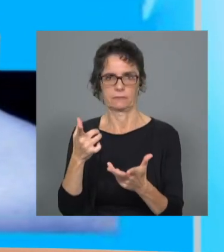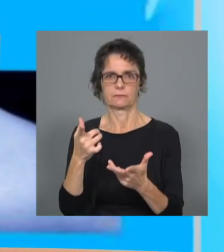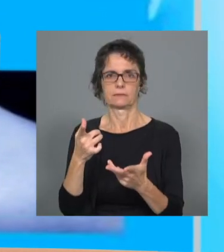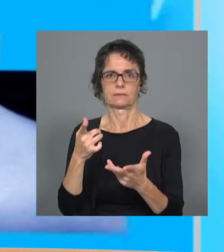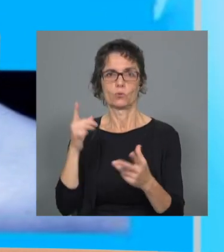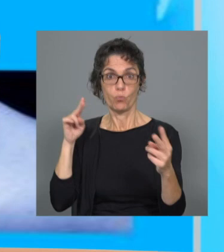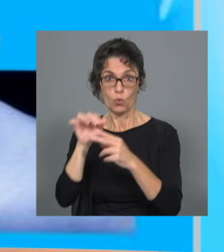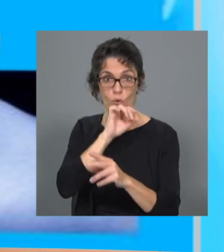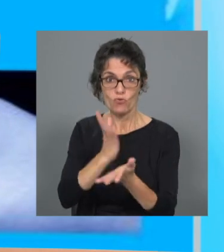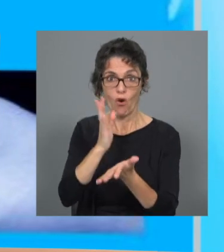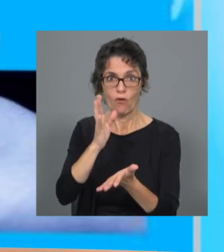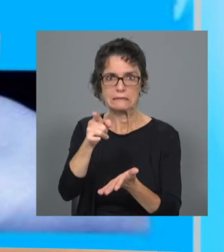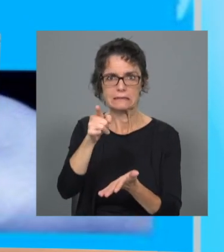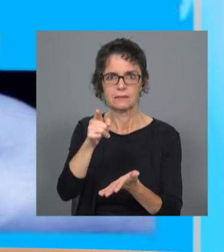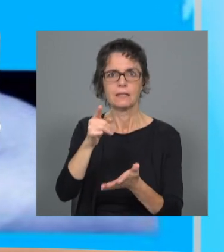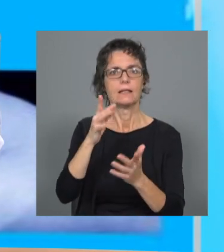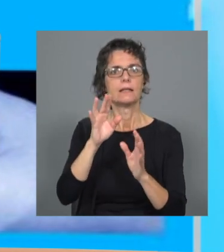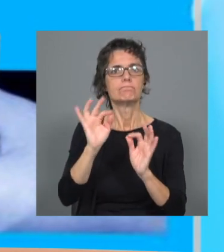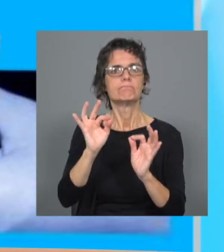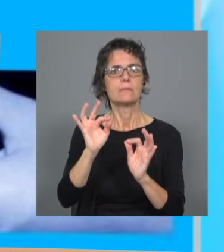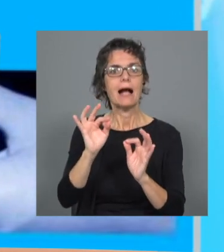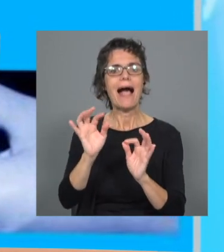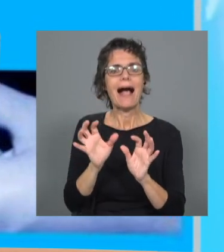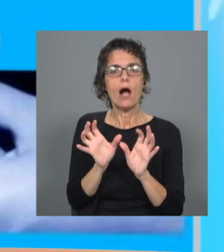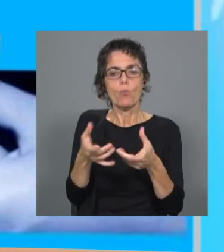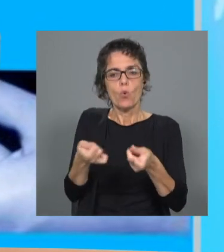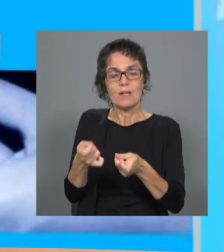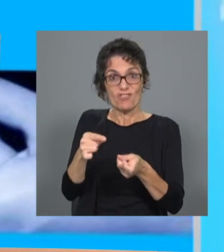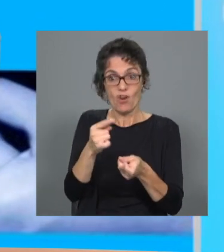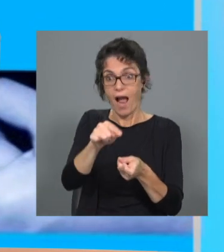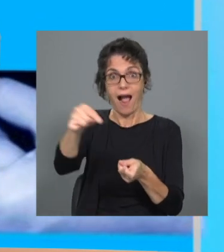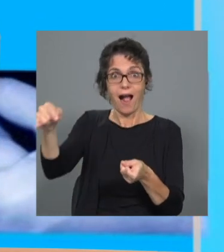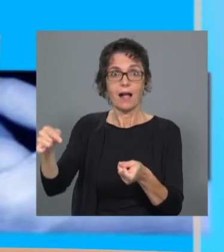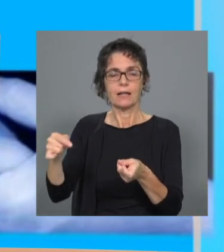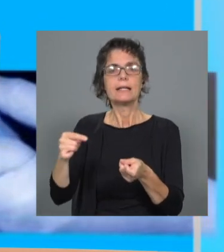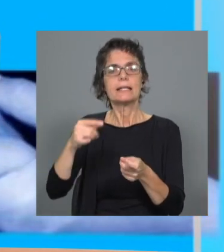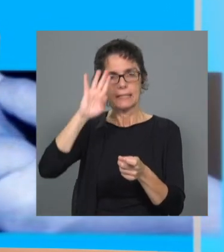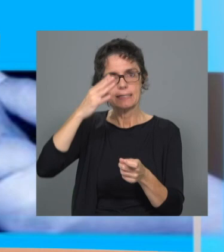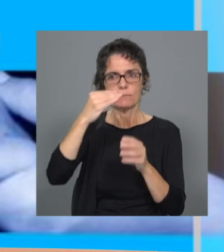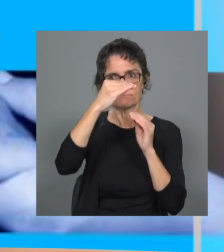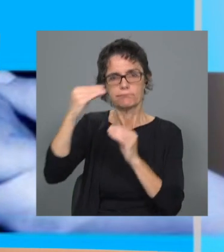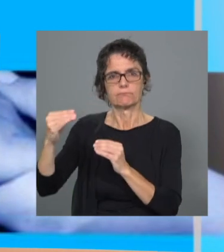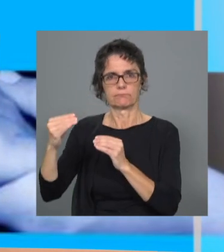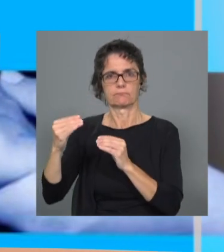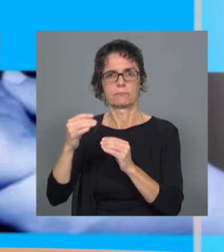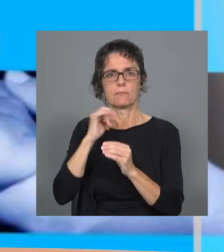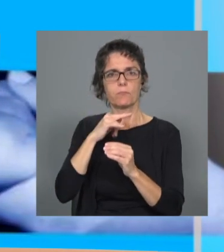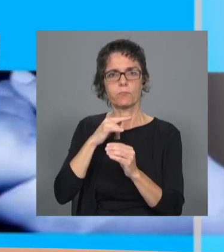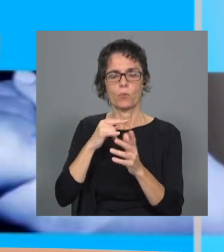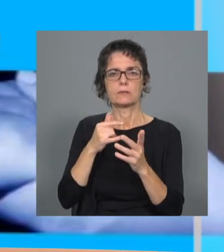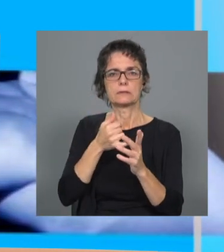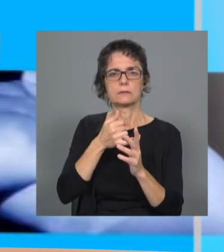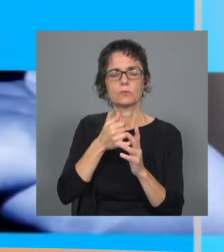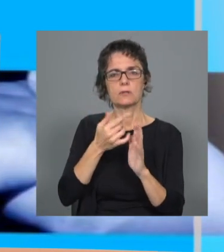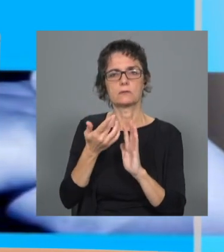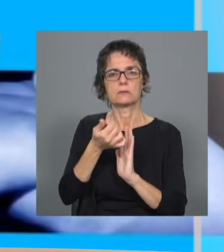promover... há um conjunto de organismos que já existem e que, à partida, seriam sinodais de decisão participada. Só que